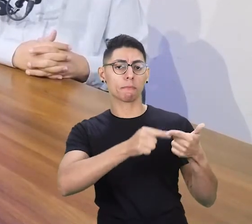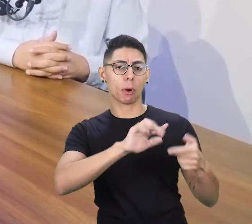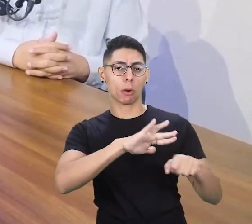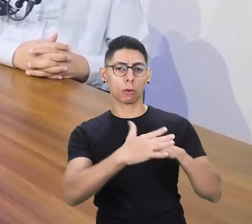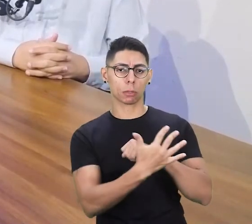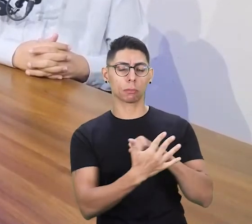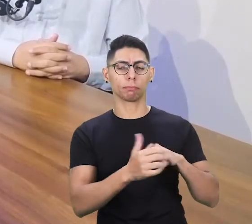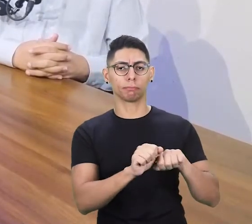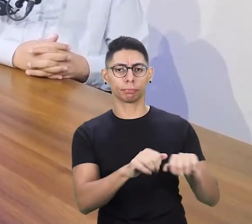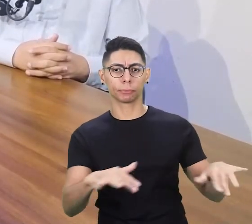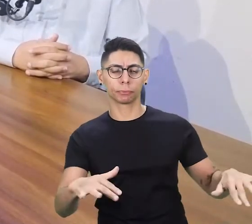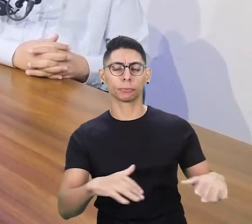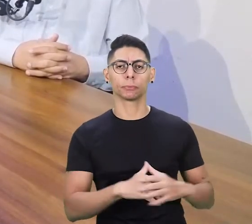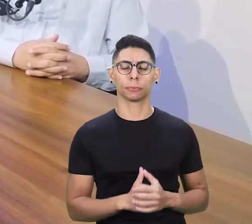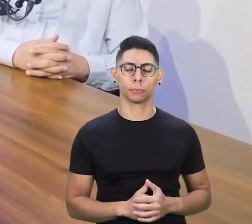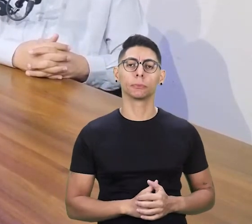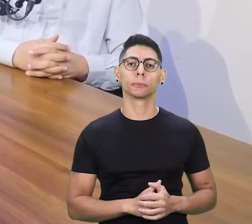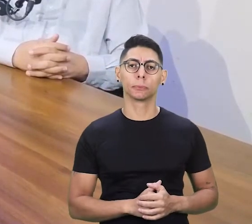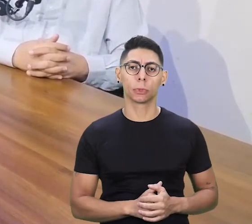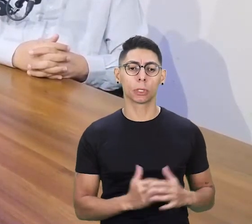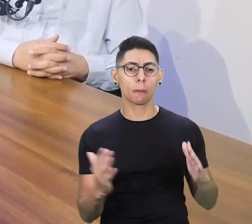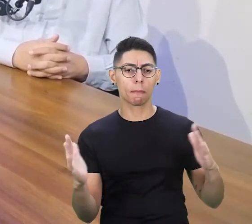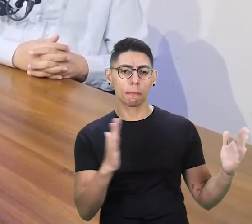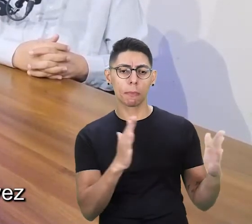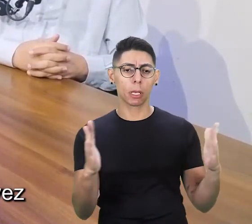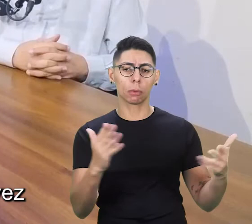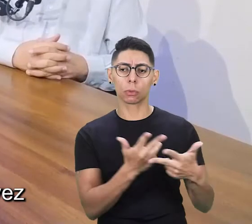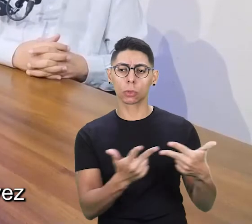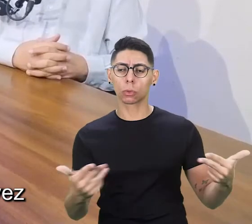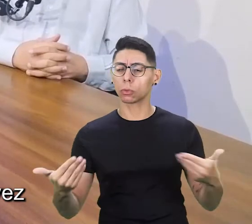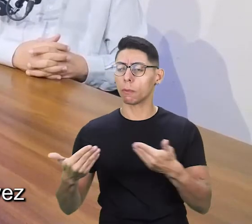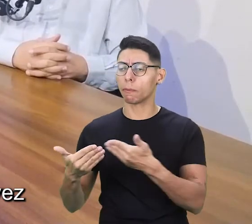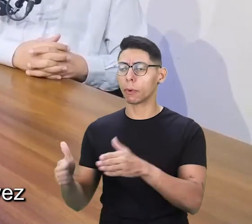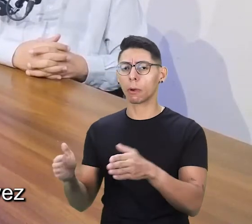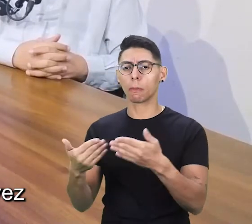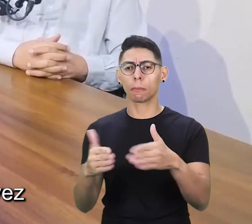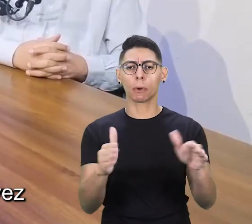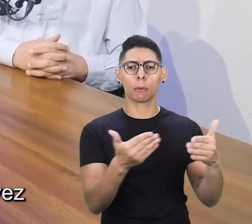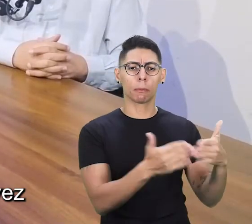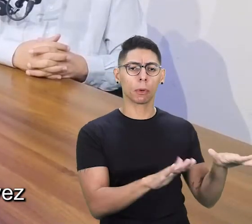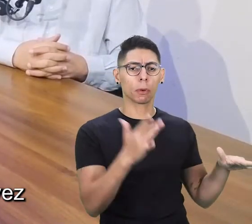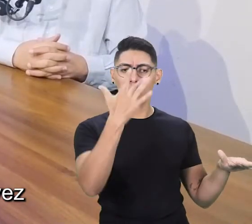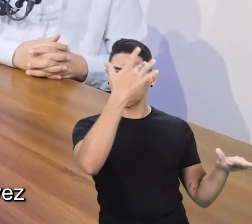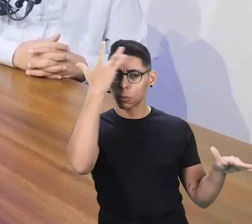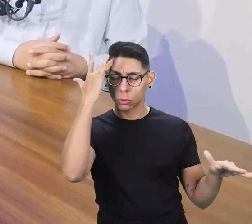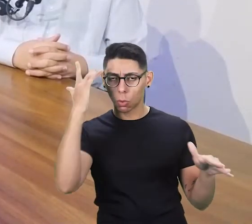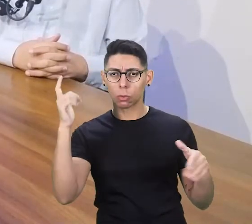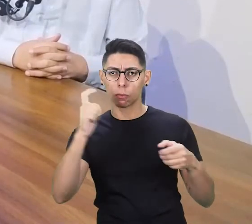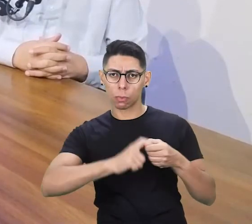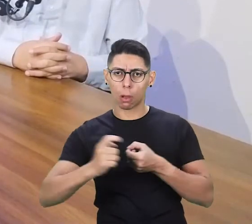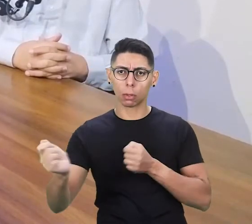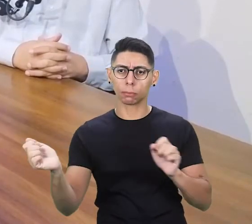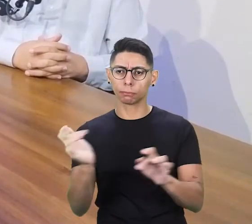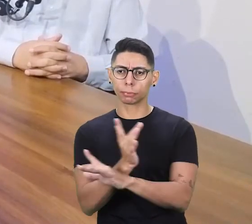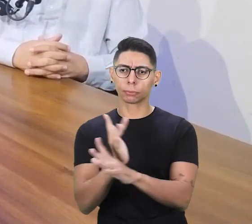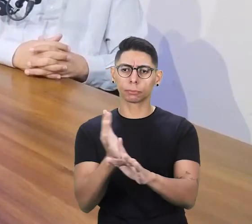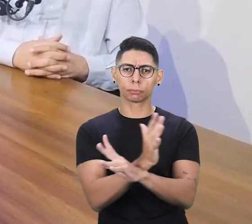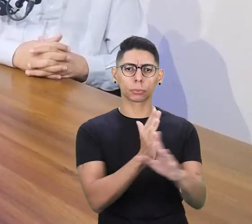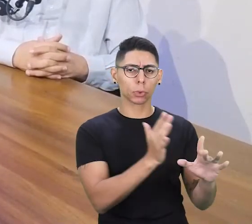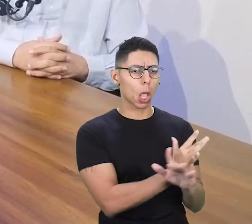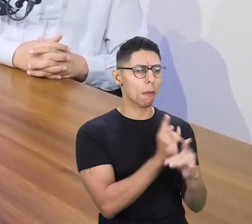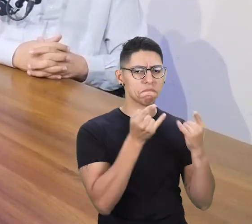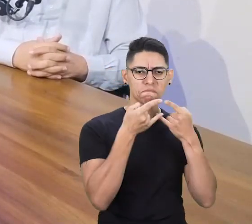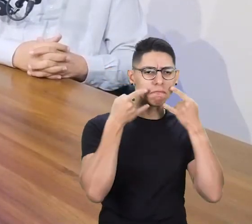pós-pandemia, para esse período de reabertura, que as pessoas voltam a circular outra vez, já não usam